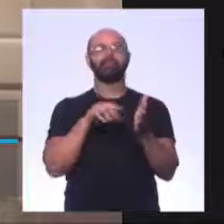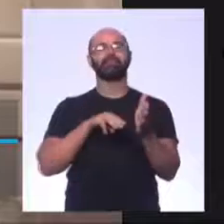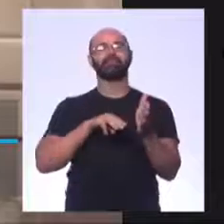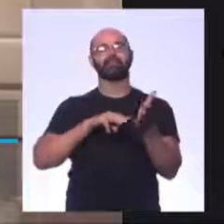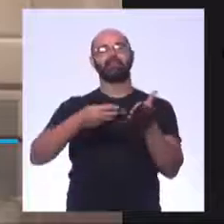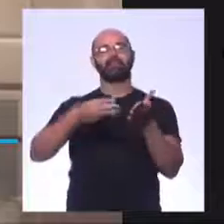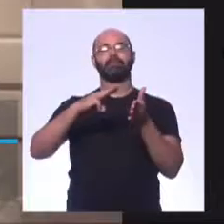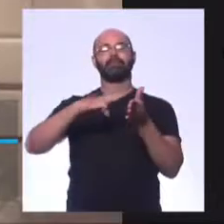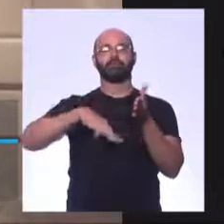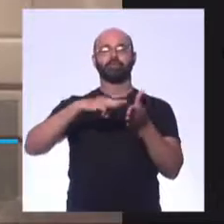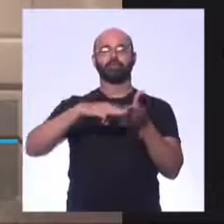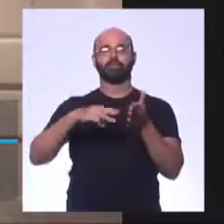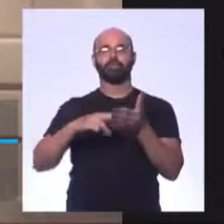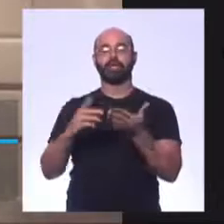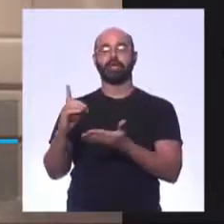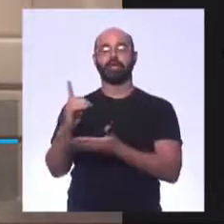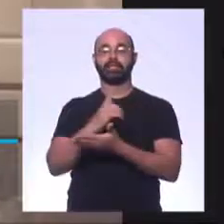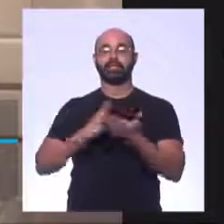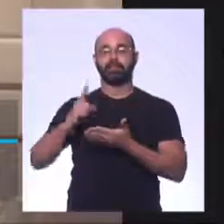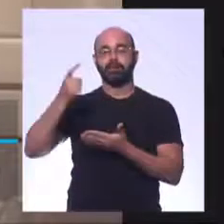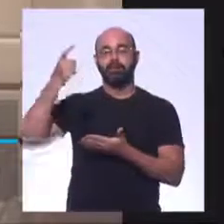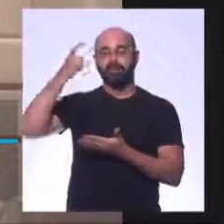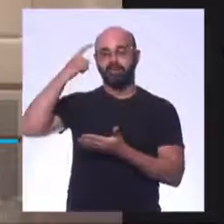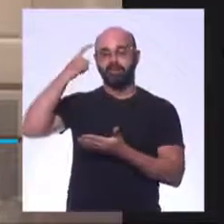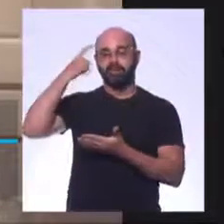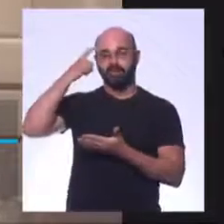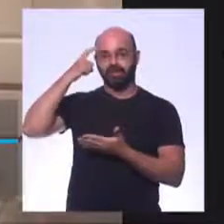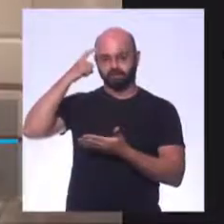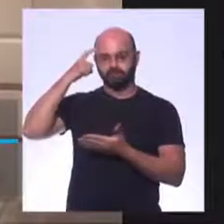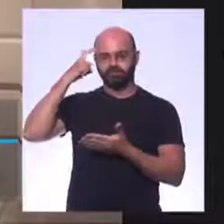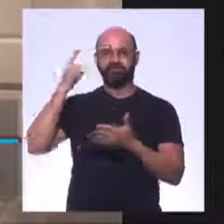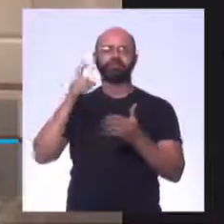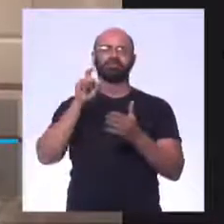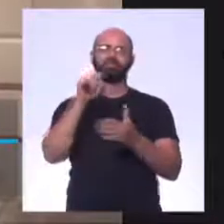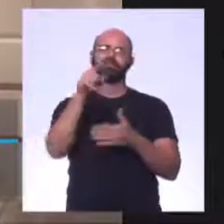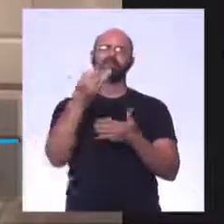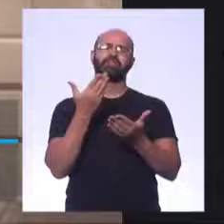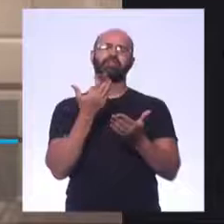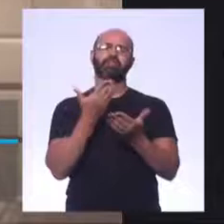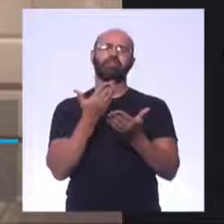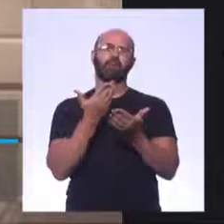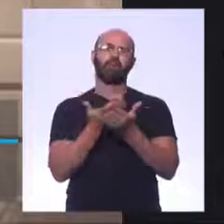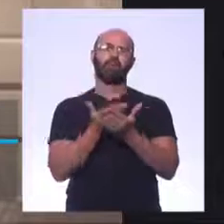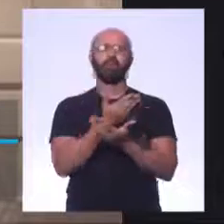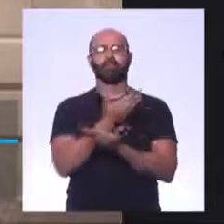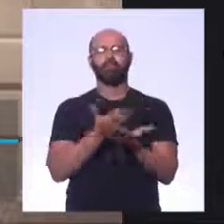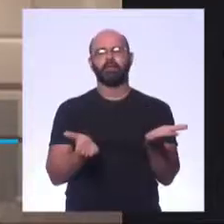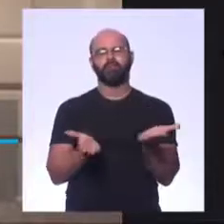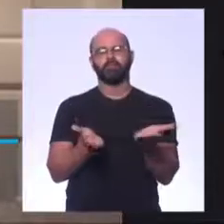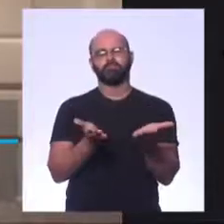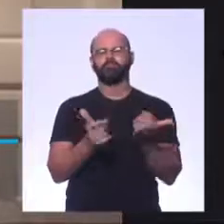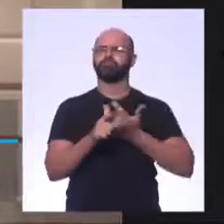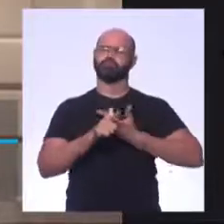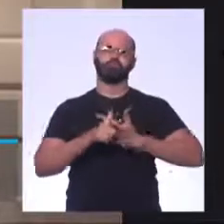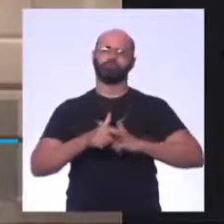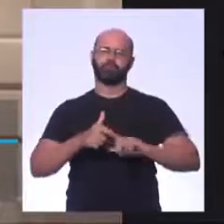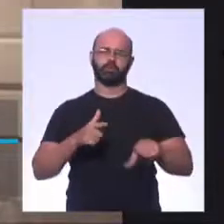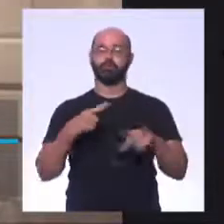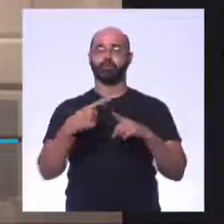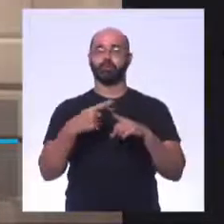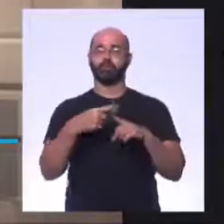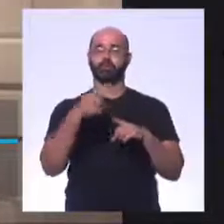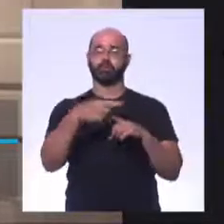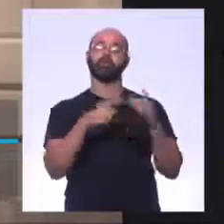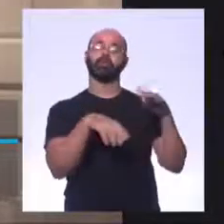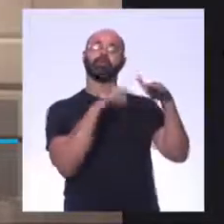Thinking. E para você que perdeu essa aula, pode ficar tranquilo e despreocupado, porque ela está disponível no repositório